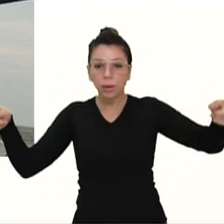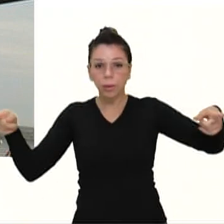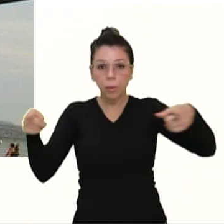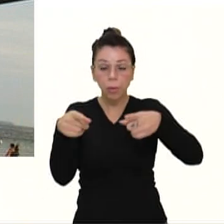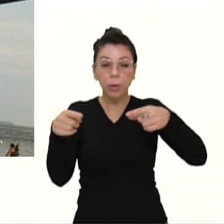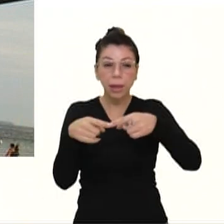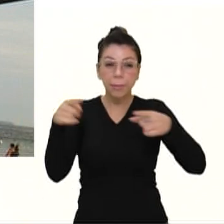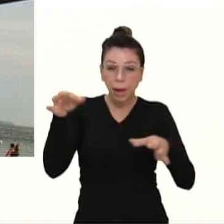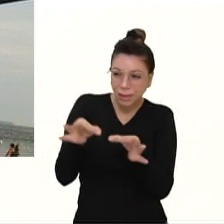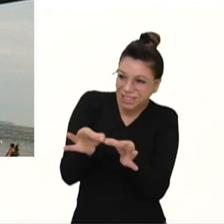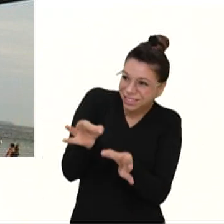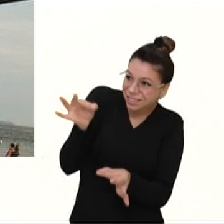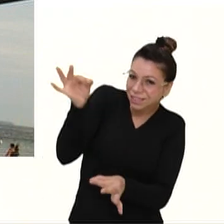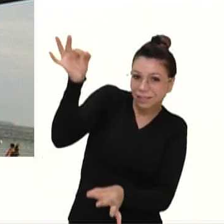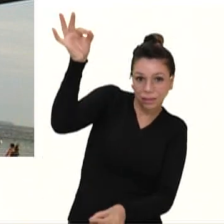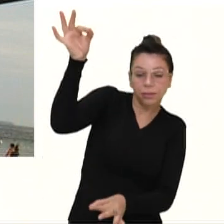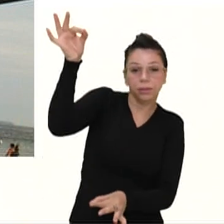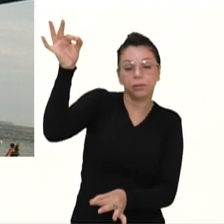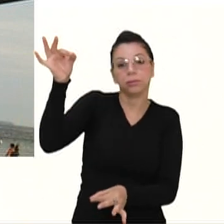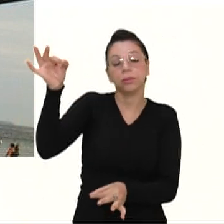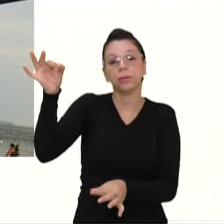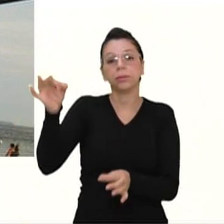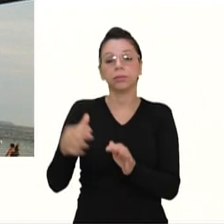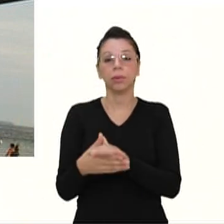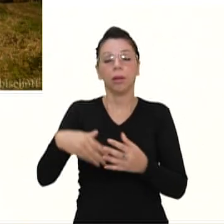maior elasticidade para a realização de manobras.